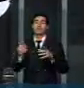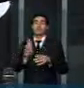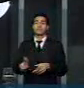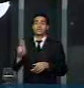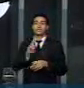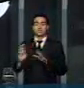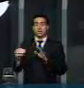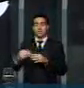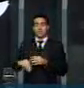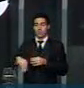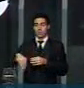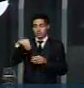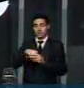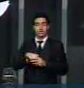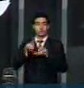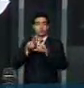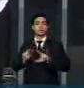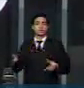naquela universidade.